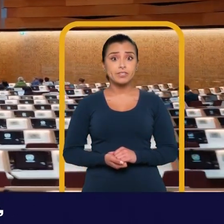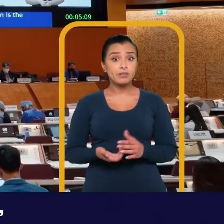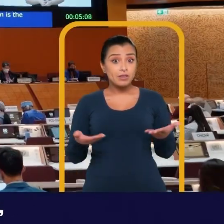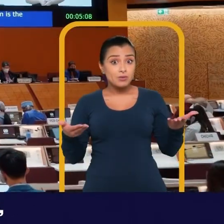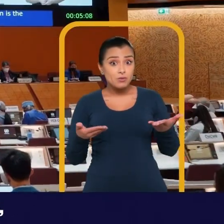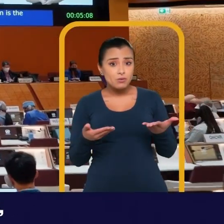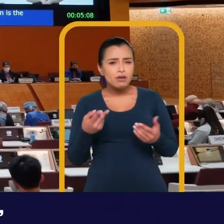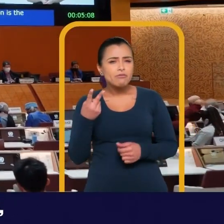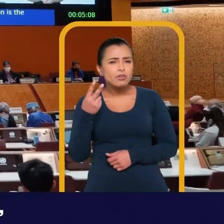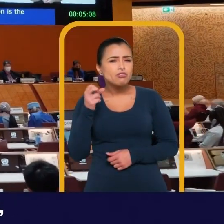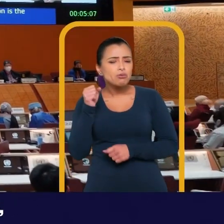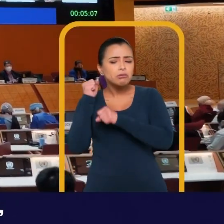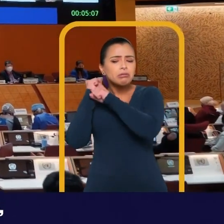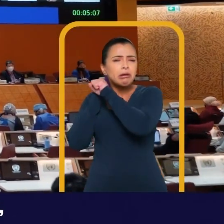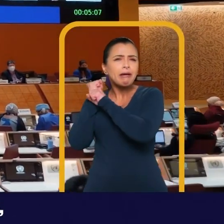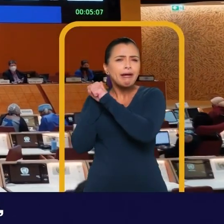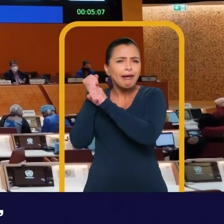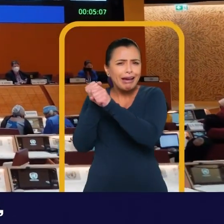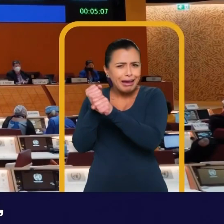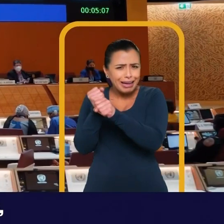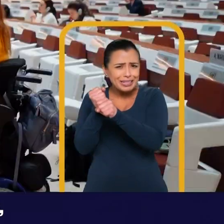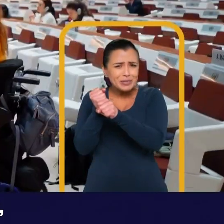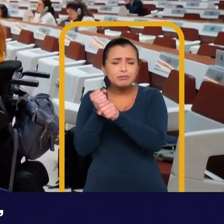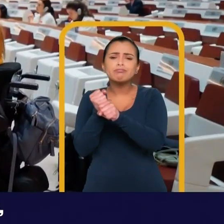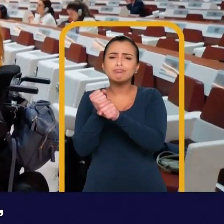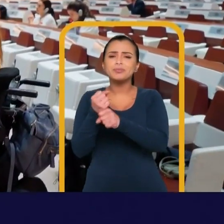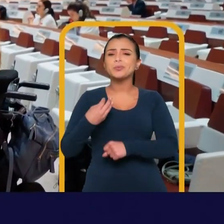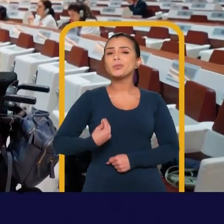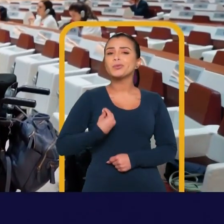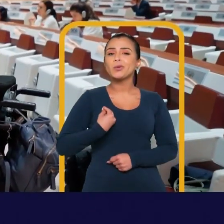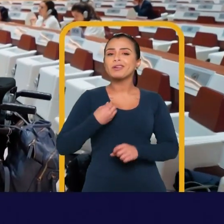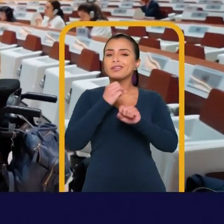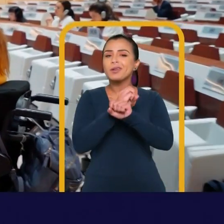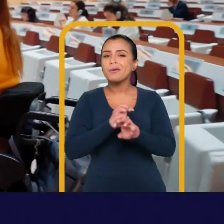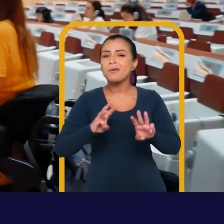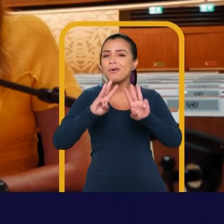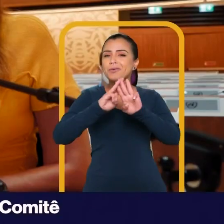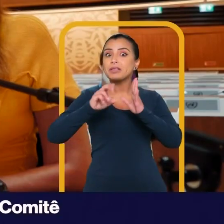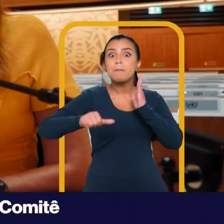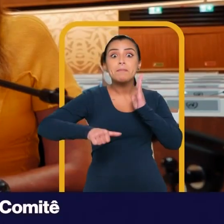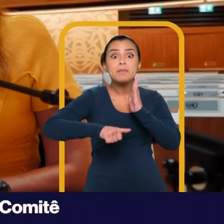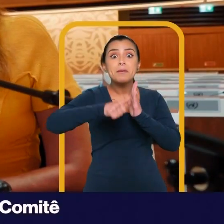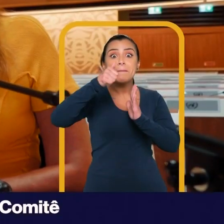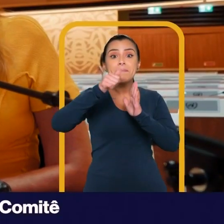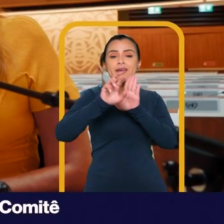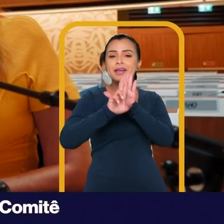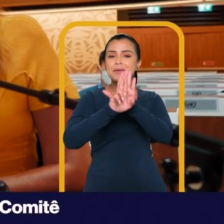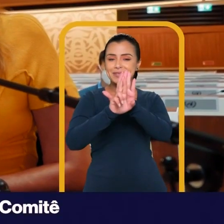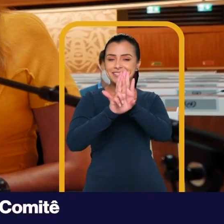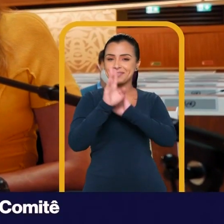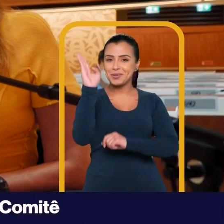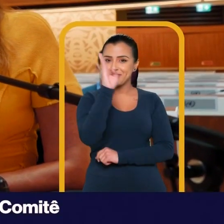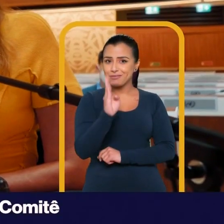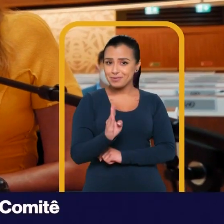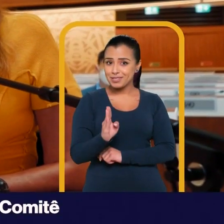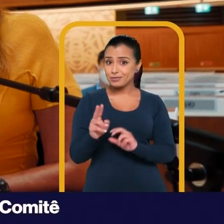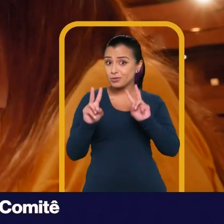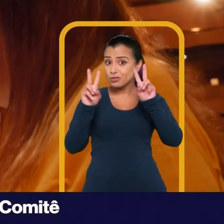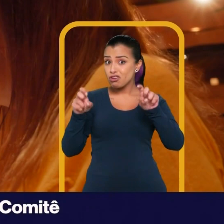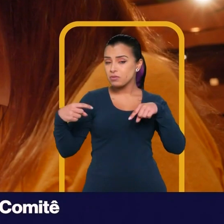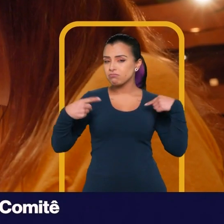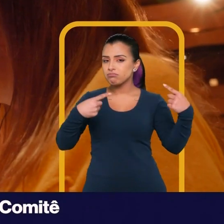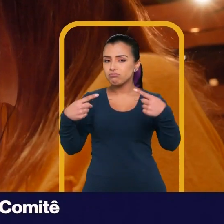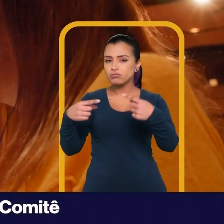Hoje, 28 anos depois do meu acidente, eu tô aqui na ONU como a primeira representante